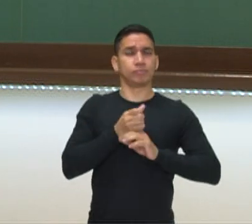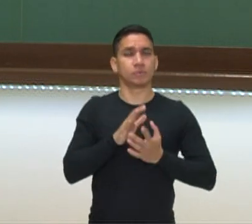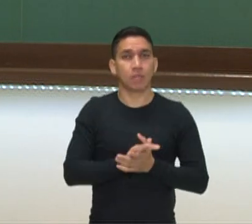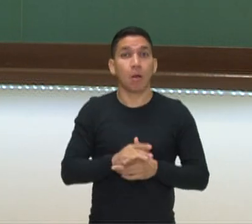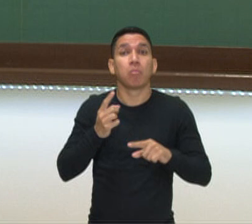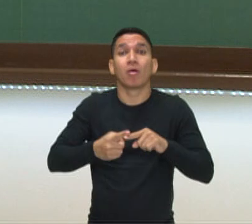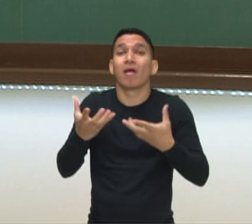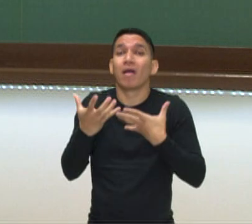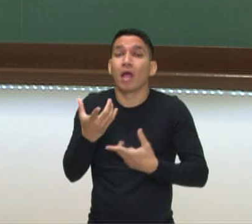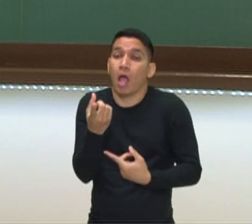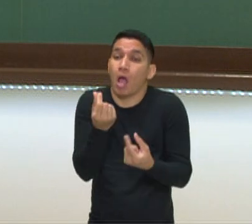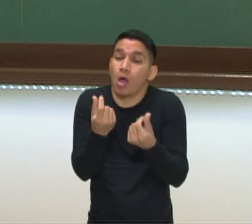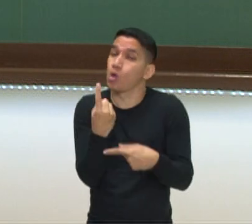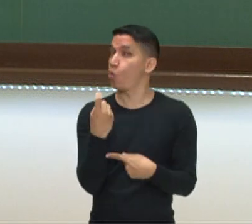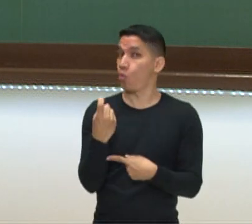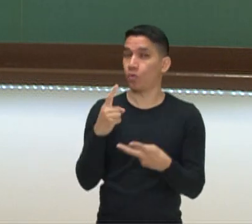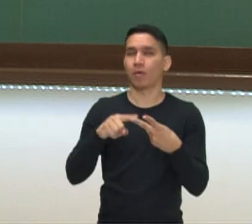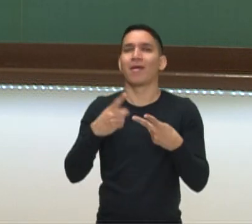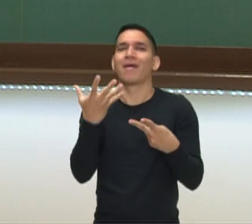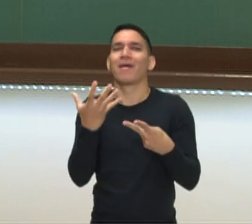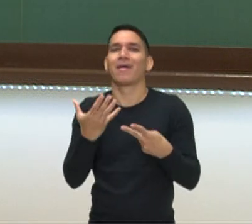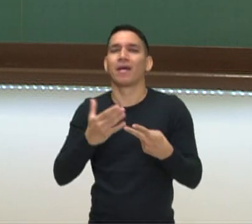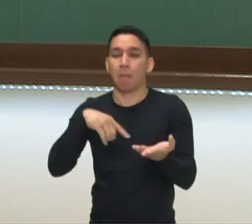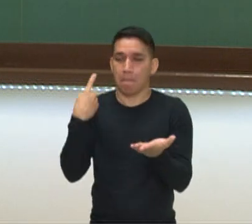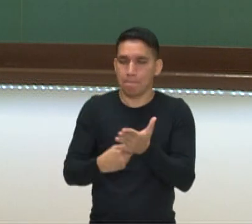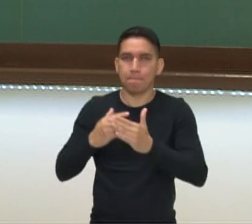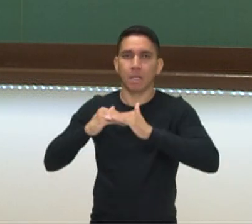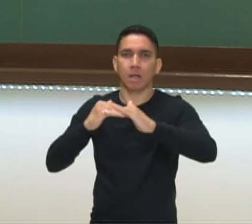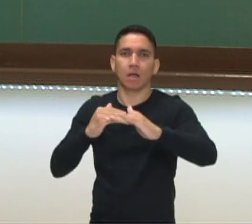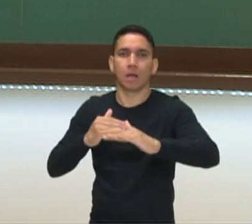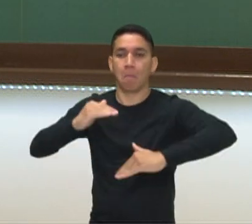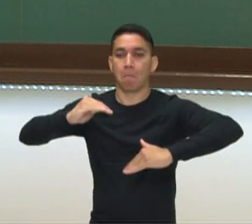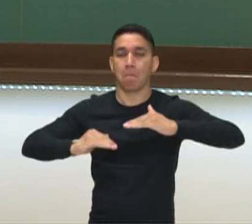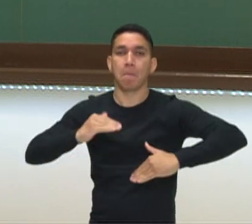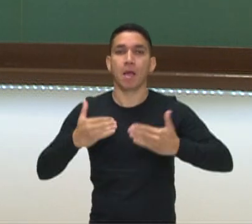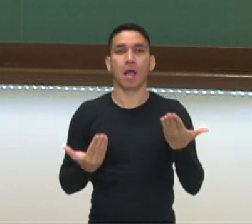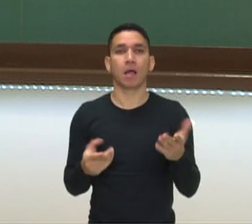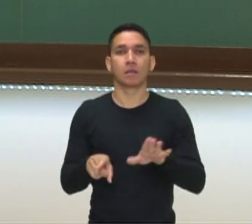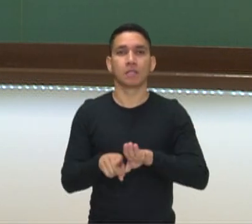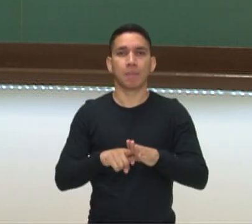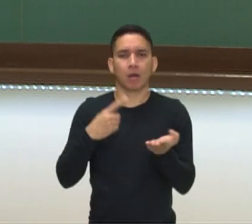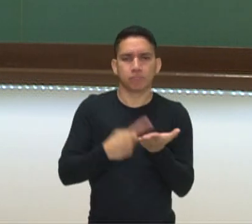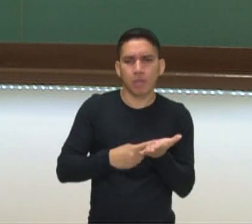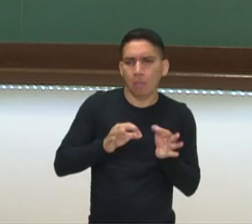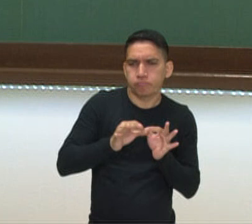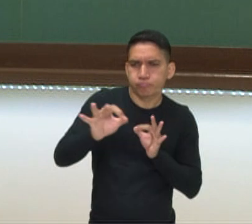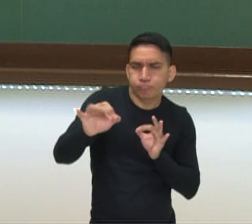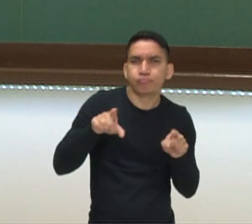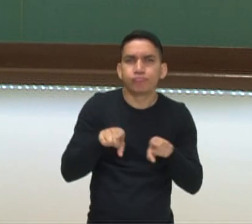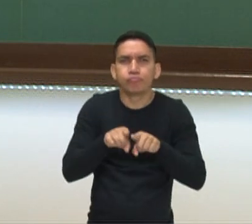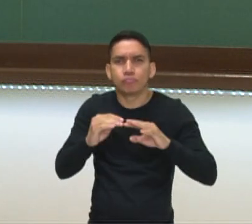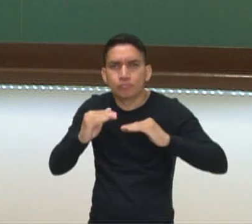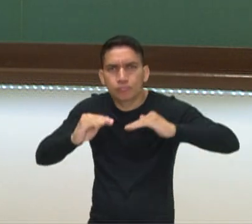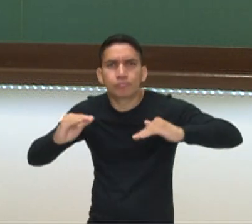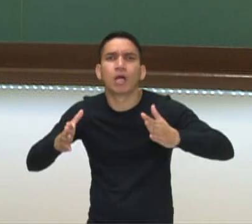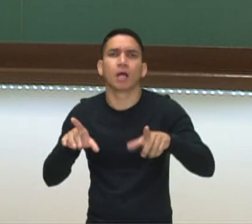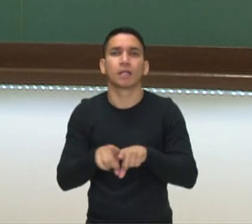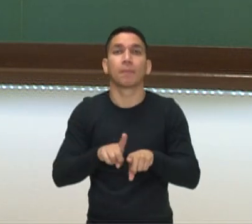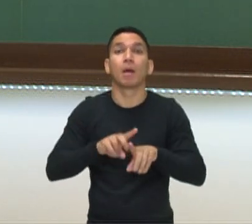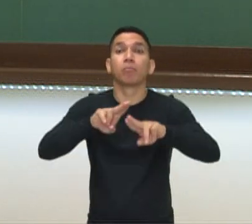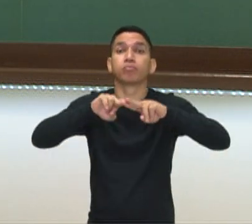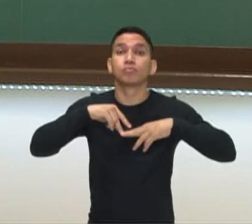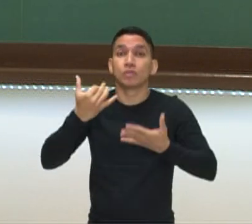a unificação de pesos e medidas, ela queria leis, né, unificadas. Então, a centralização do poder,